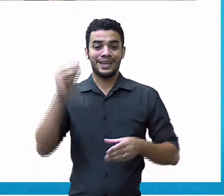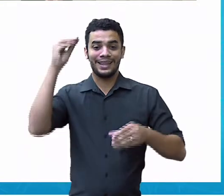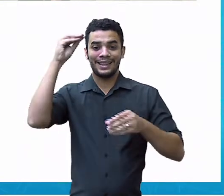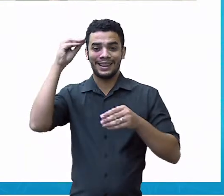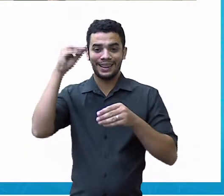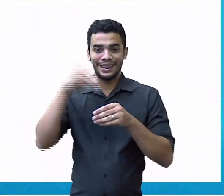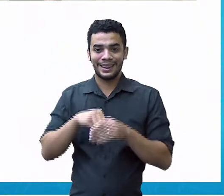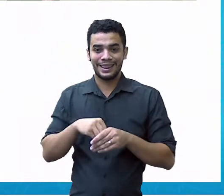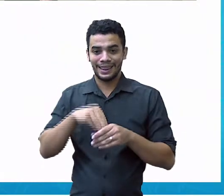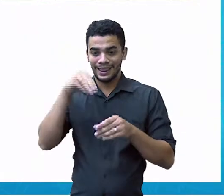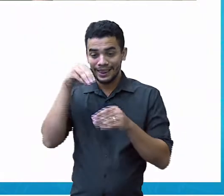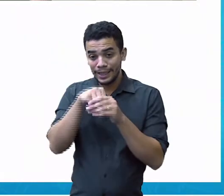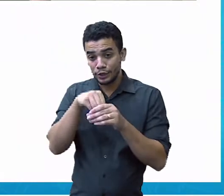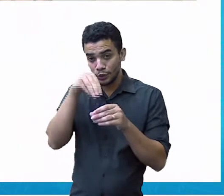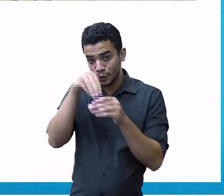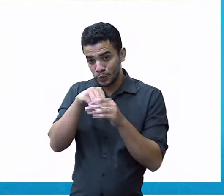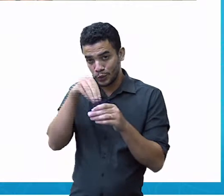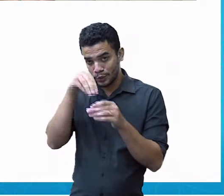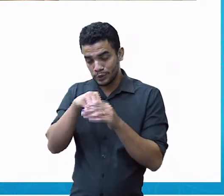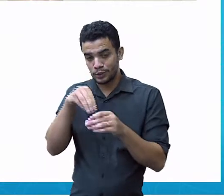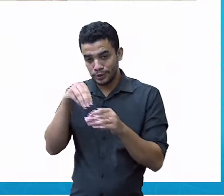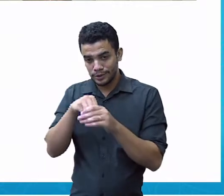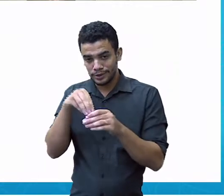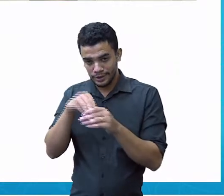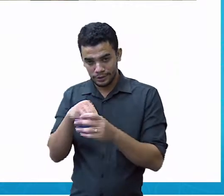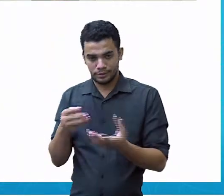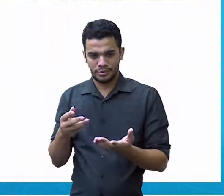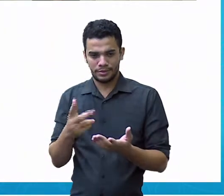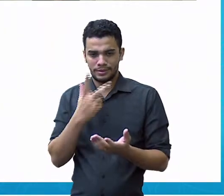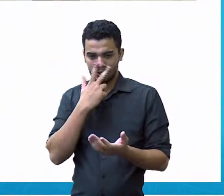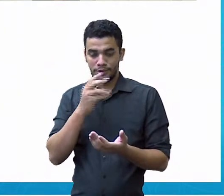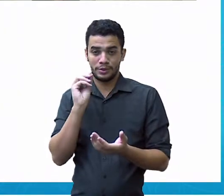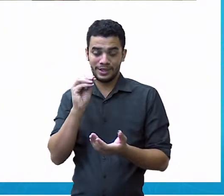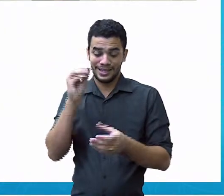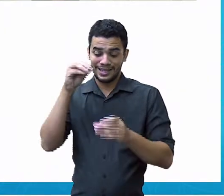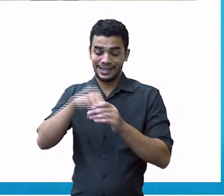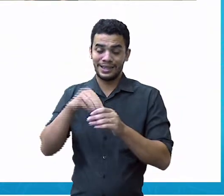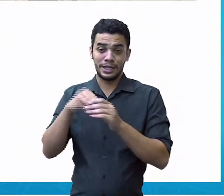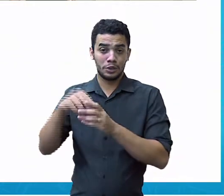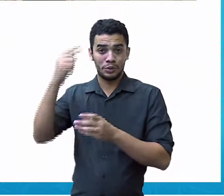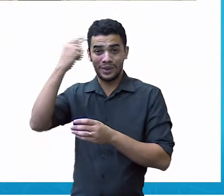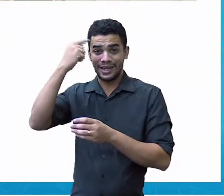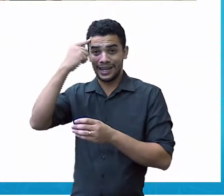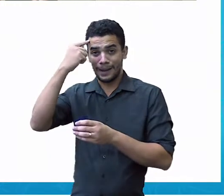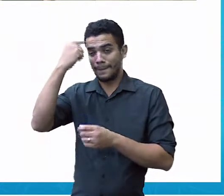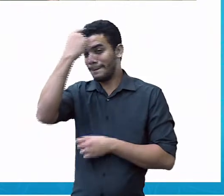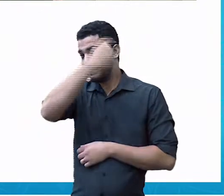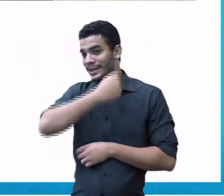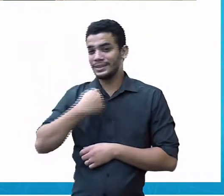fica dentro da cabeça, dentro do crânio.